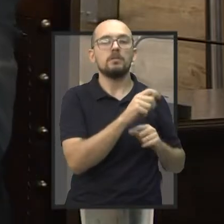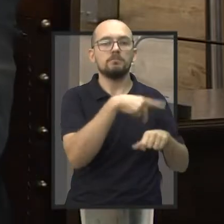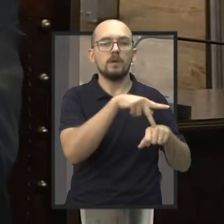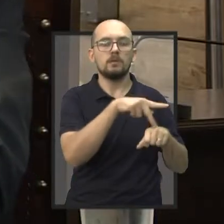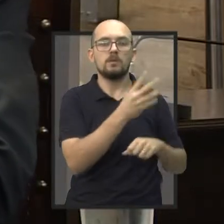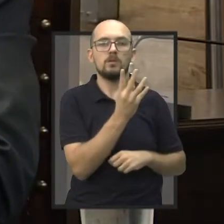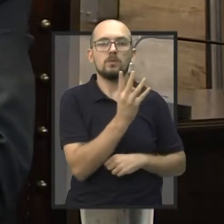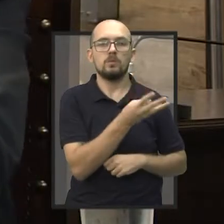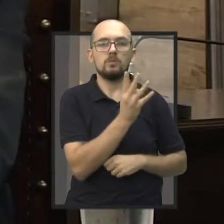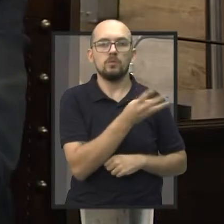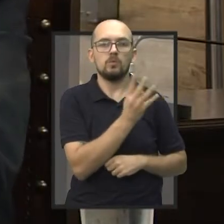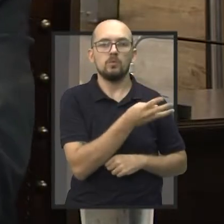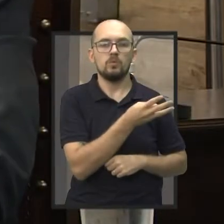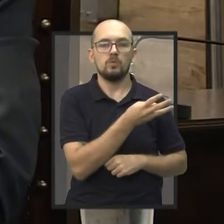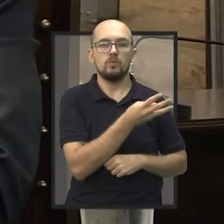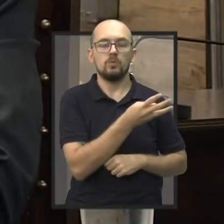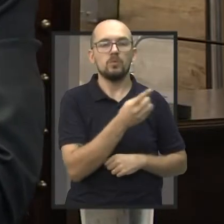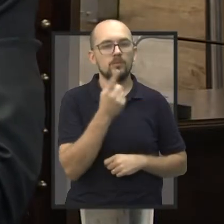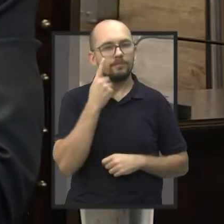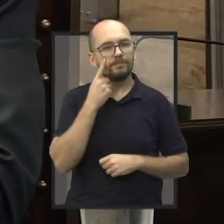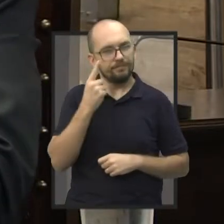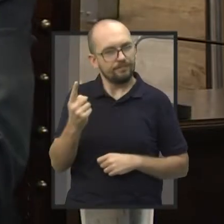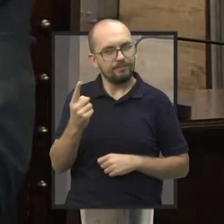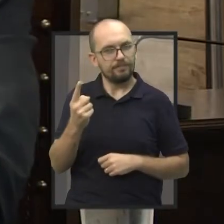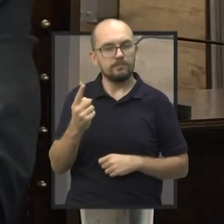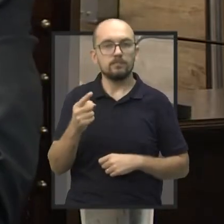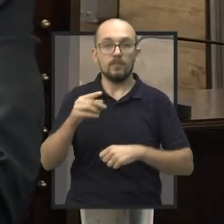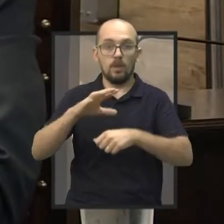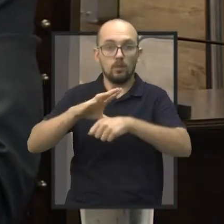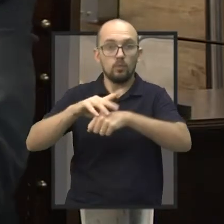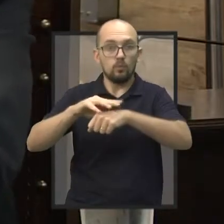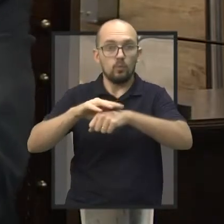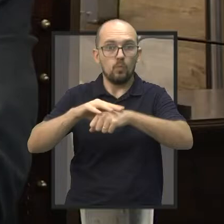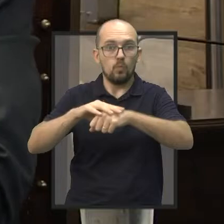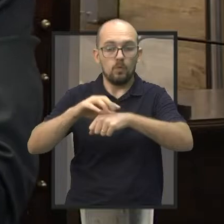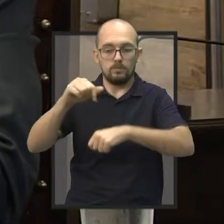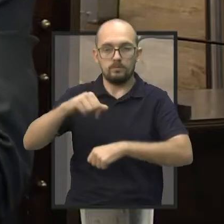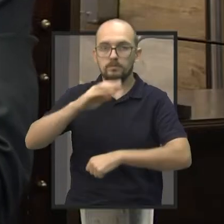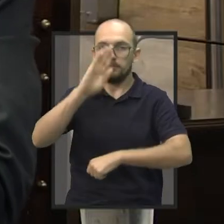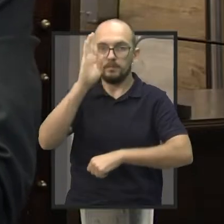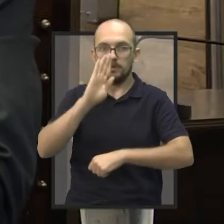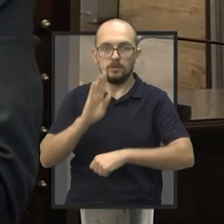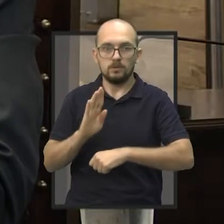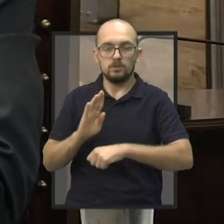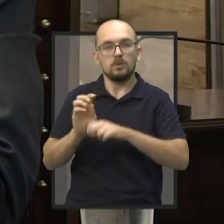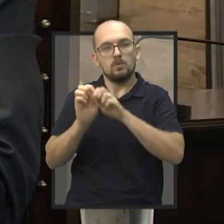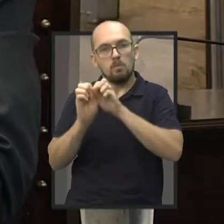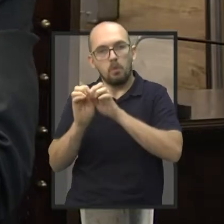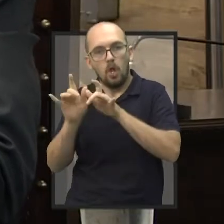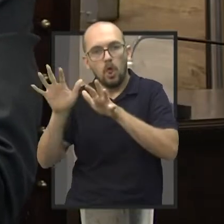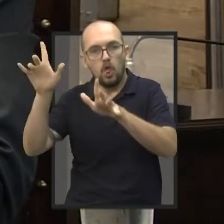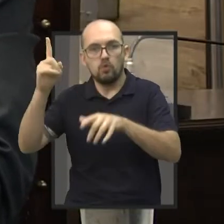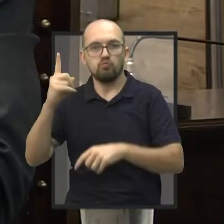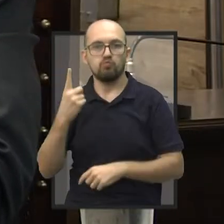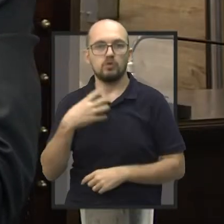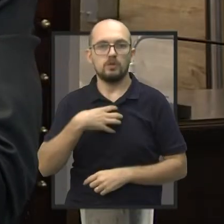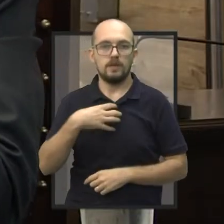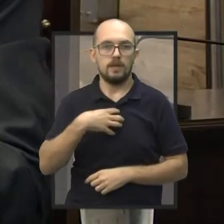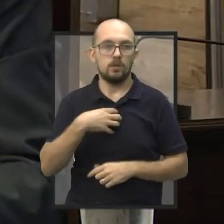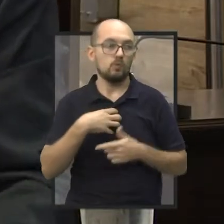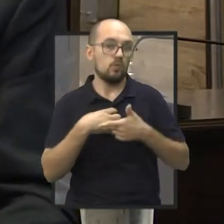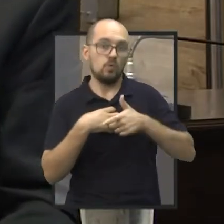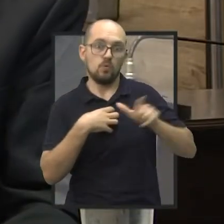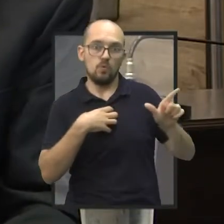aí a gente vê que essa doença, essa infecção, ela atinge de maneira